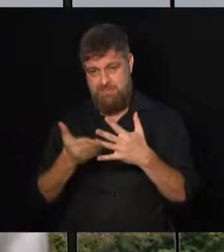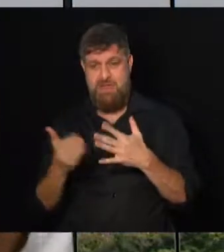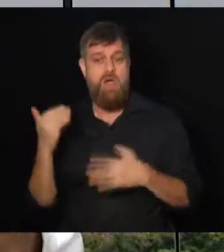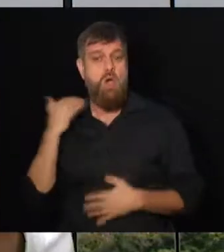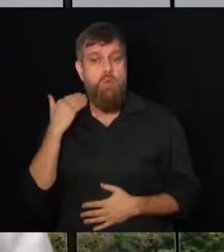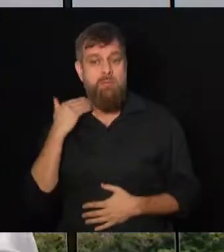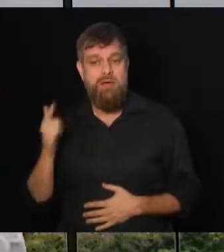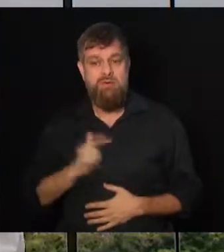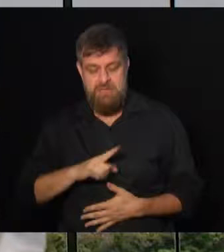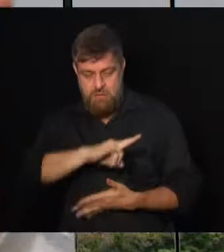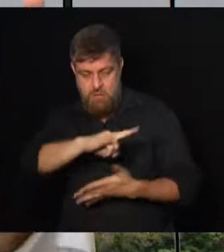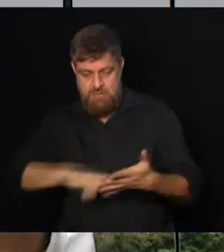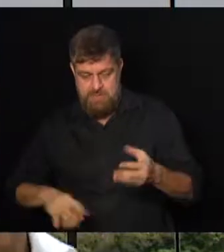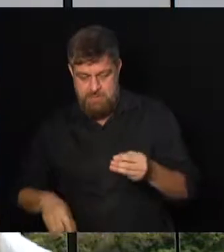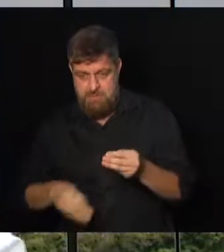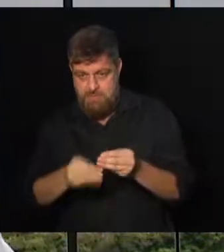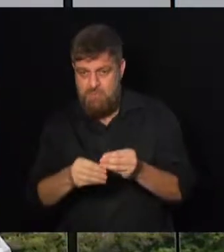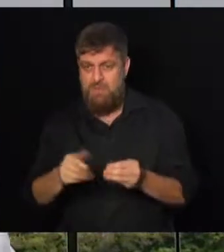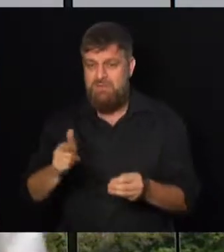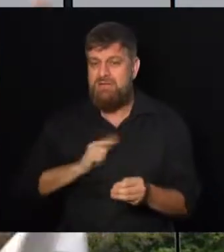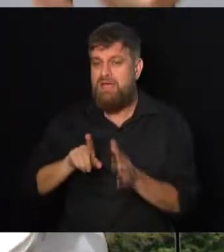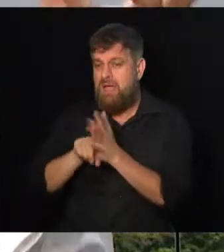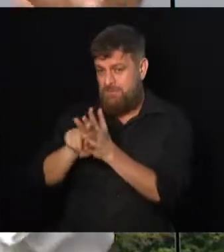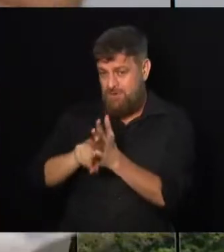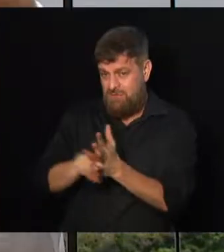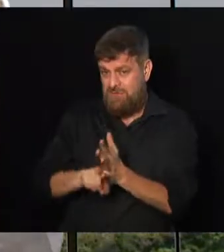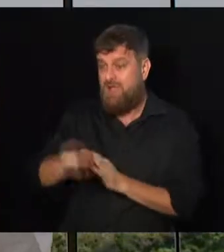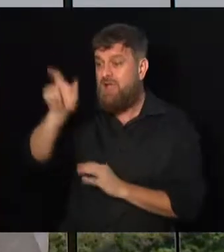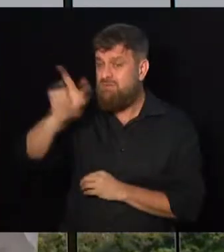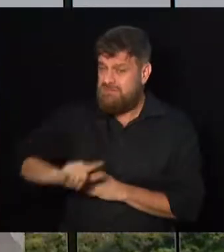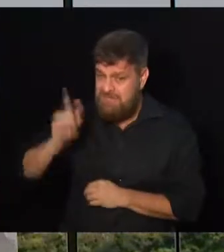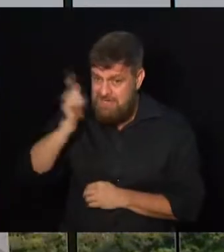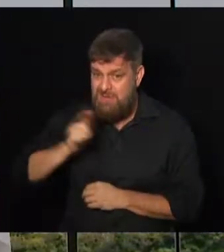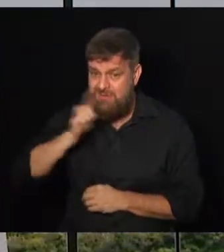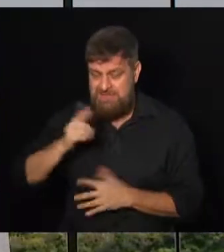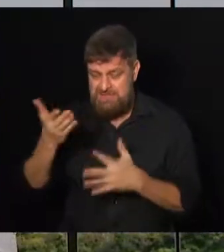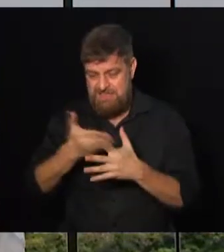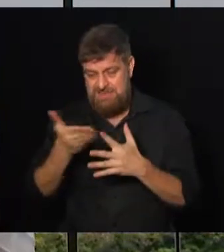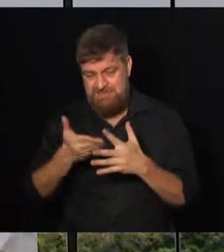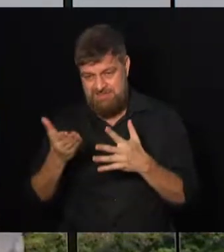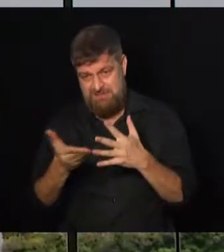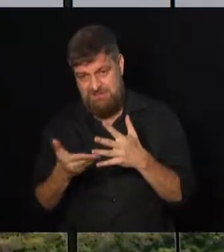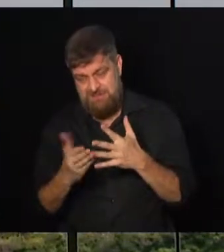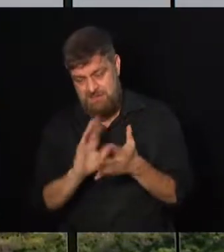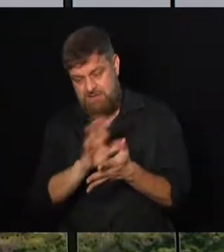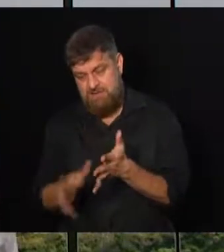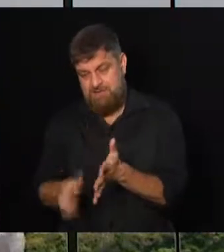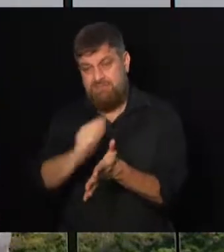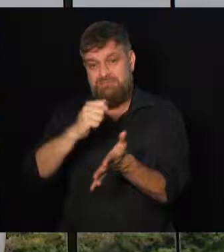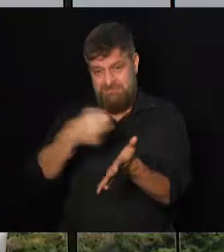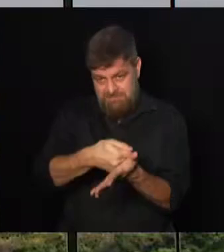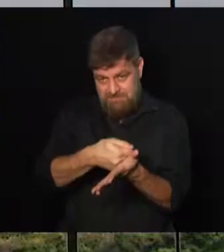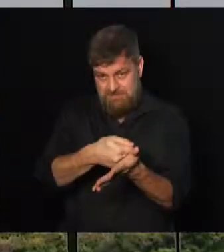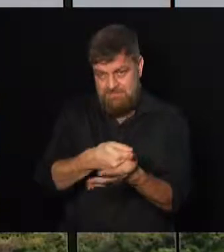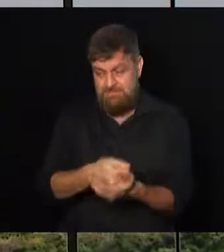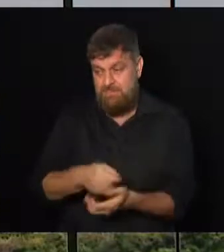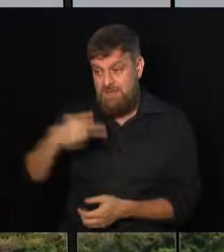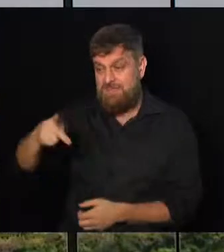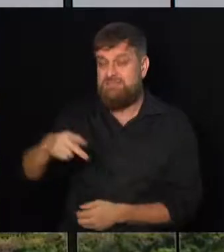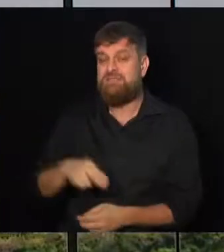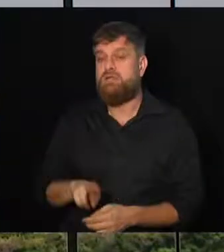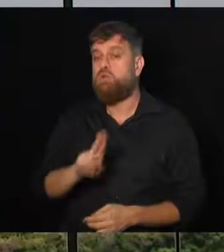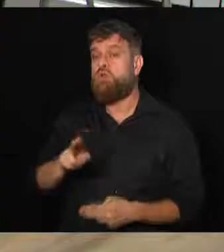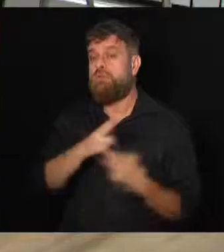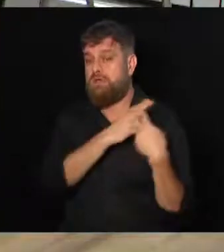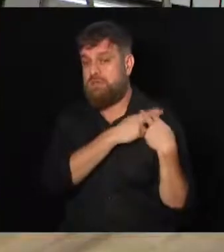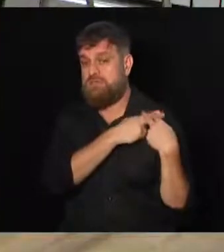coloca lá, se você não tem nenhuma neoplasia, porque ele sabe que você consegue quitar isso quando você adquire uma neoplasia, desde que a matrícula esteja no seu nome. Mas no